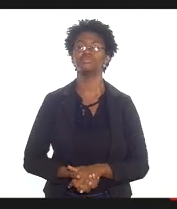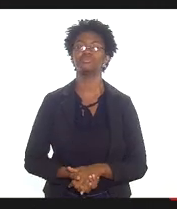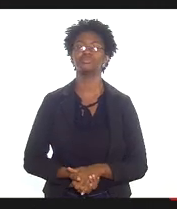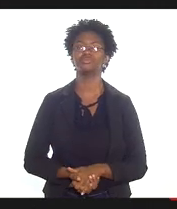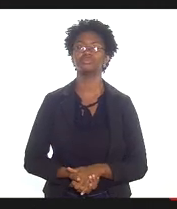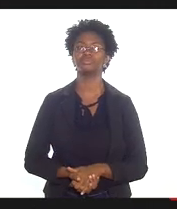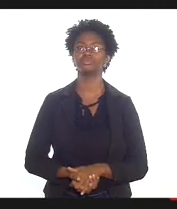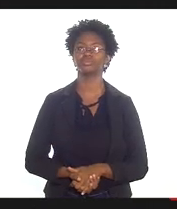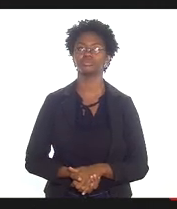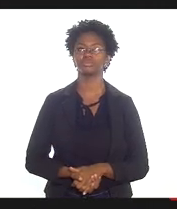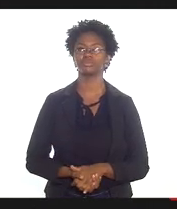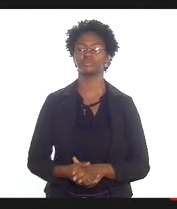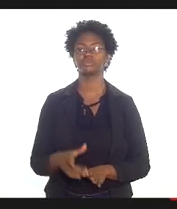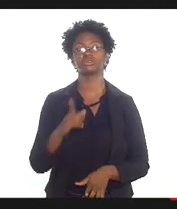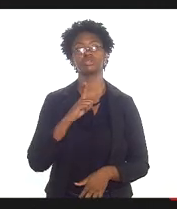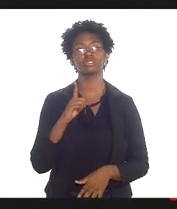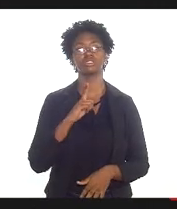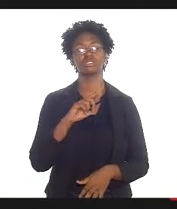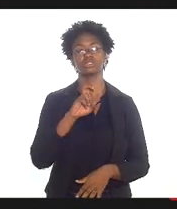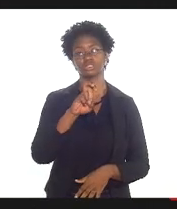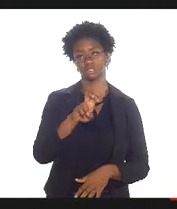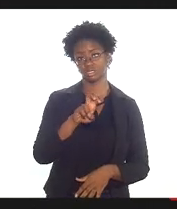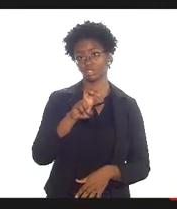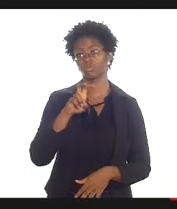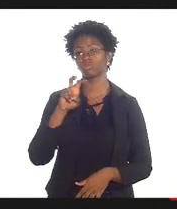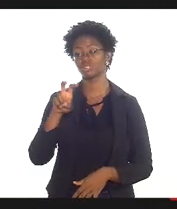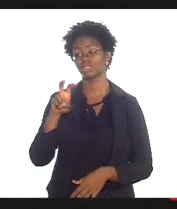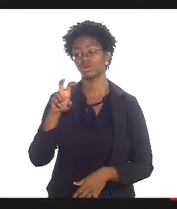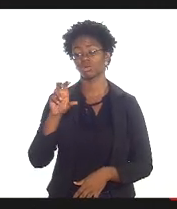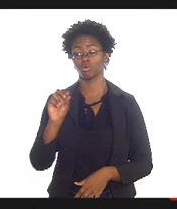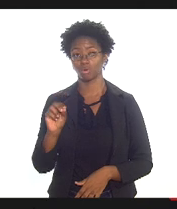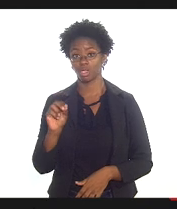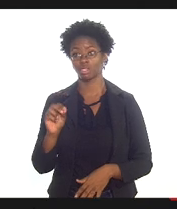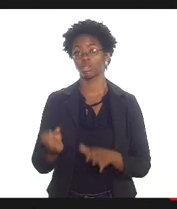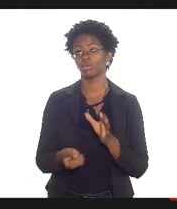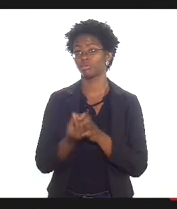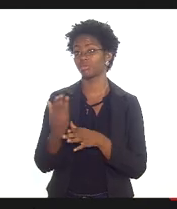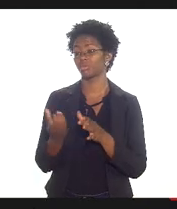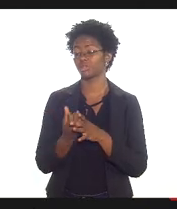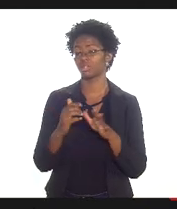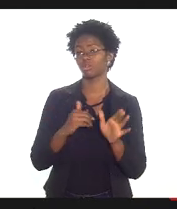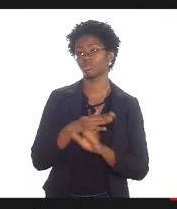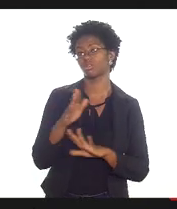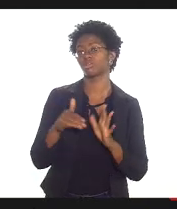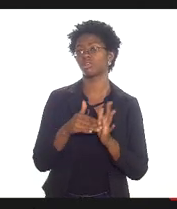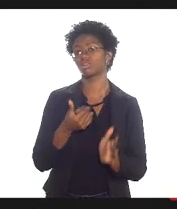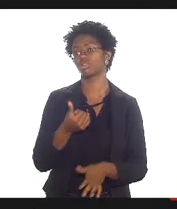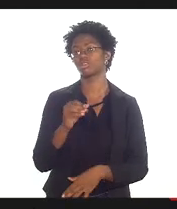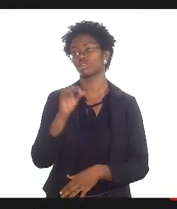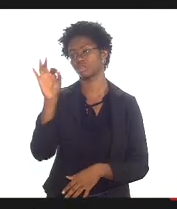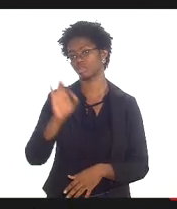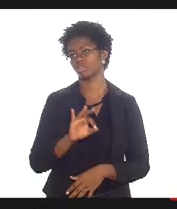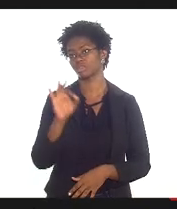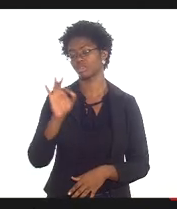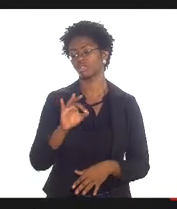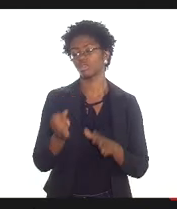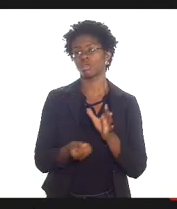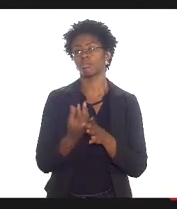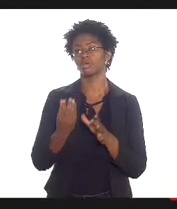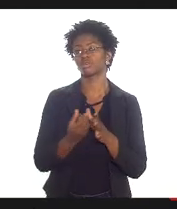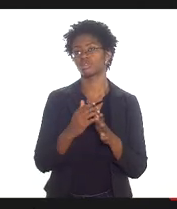um câmbio de 5,50 e uma produção líquida da ordem de 60% da produção bruta, ou